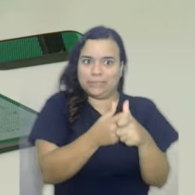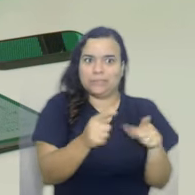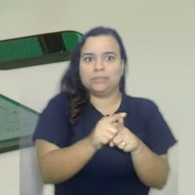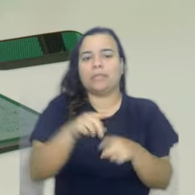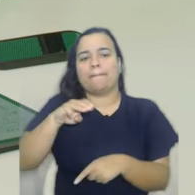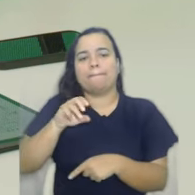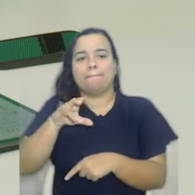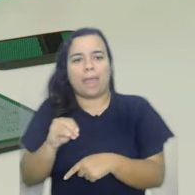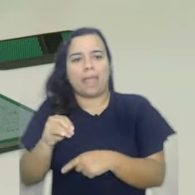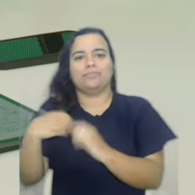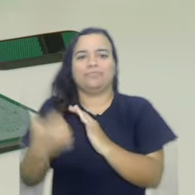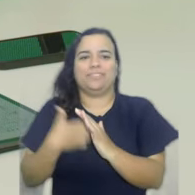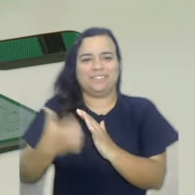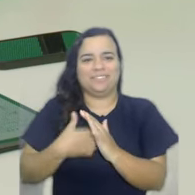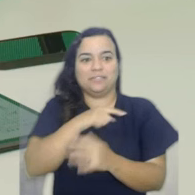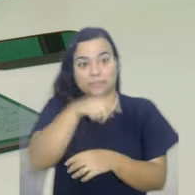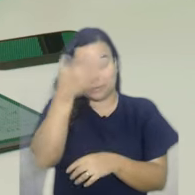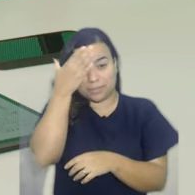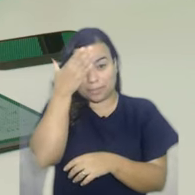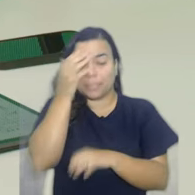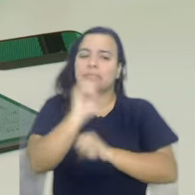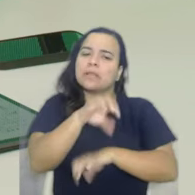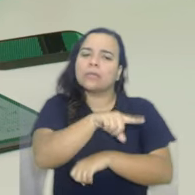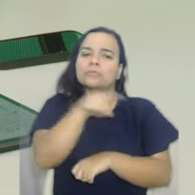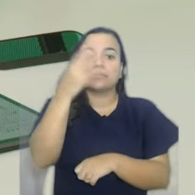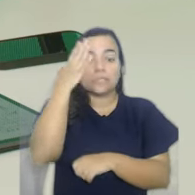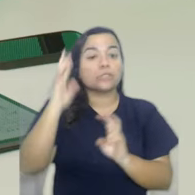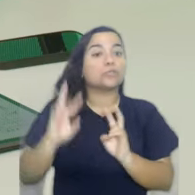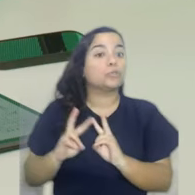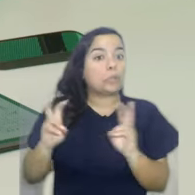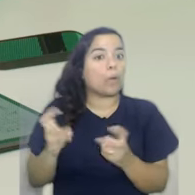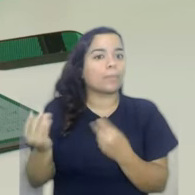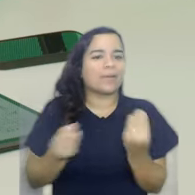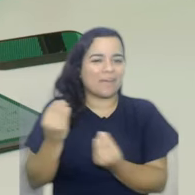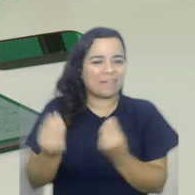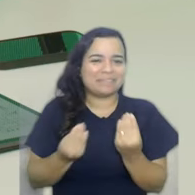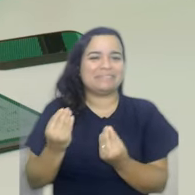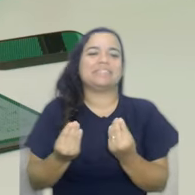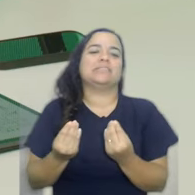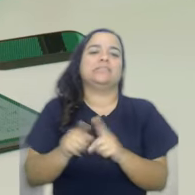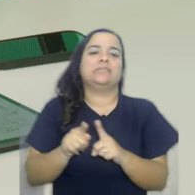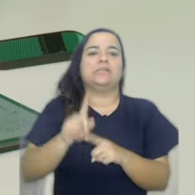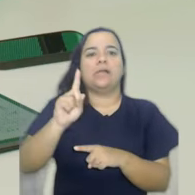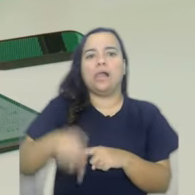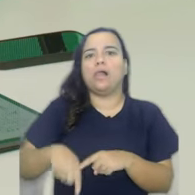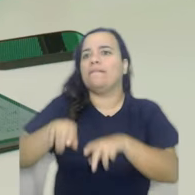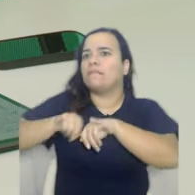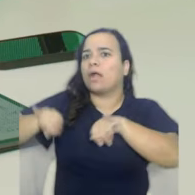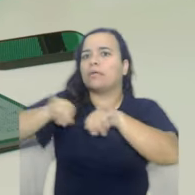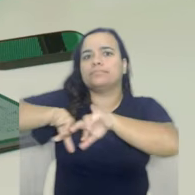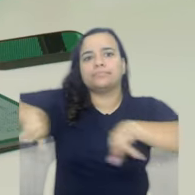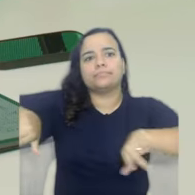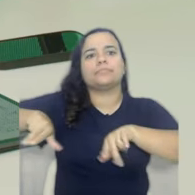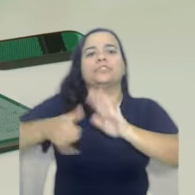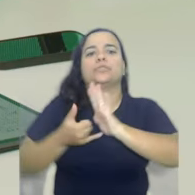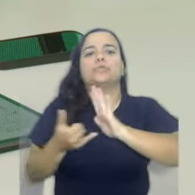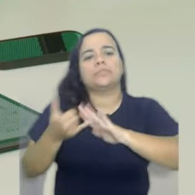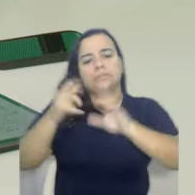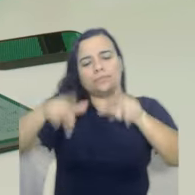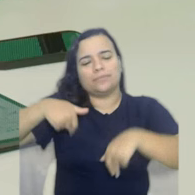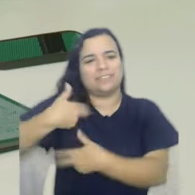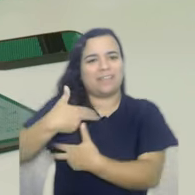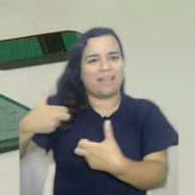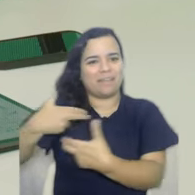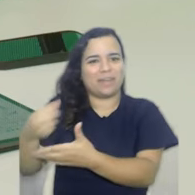ele precisa ter que isso empresas como nossas aí pode trazer isso é as mídias aí são instituições como o sebrai que tá conseguindo trazer